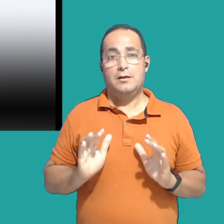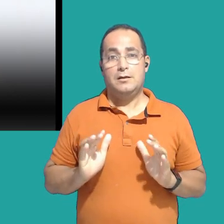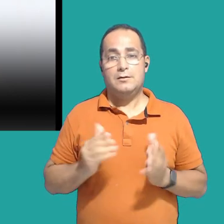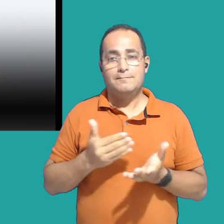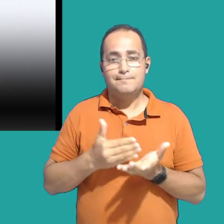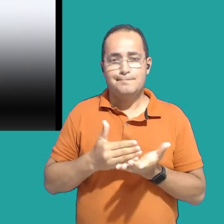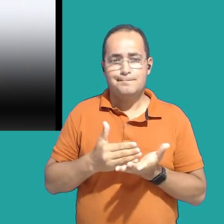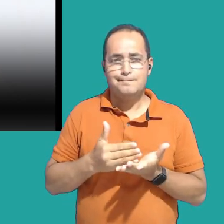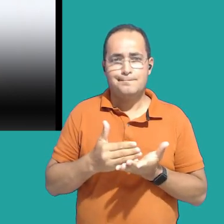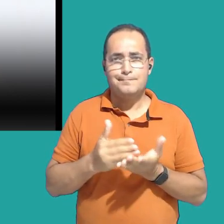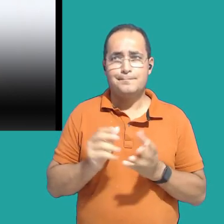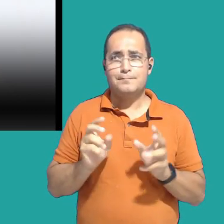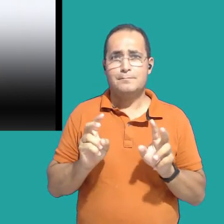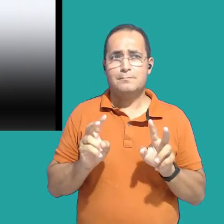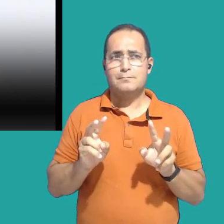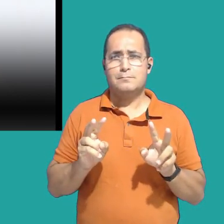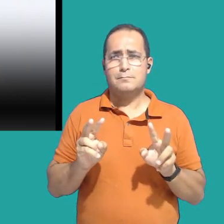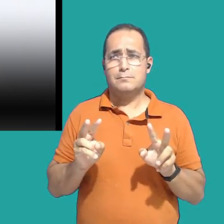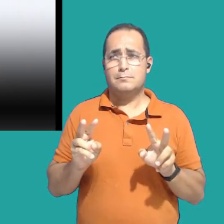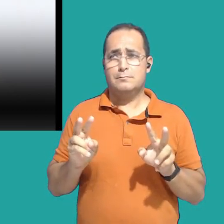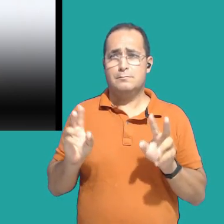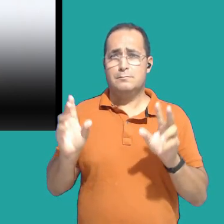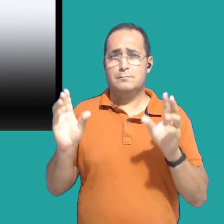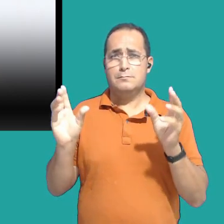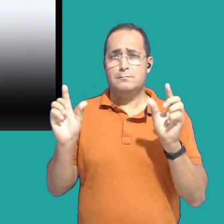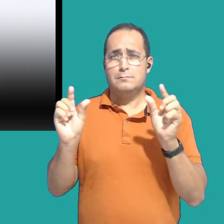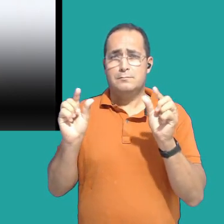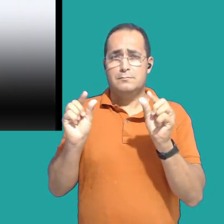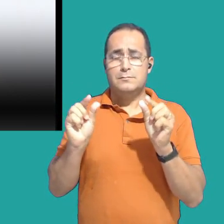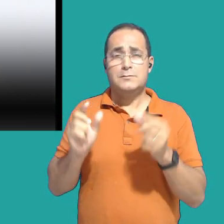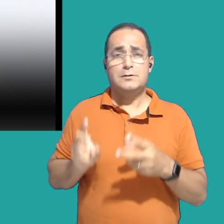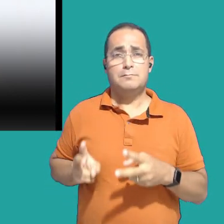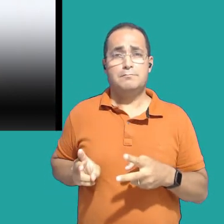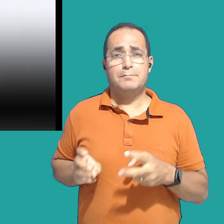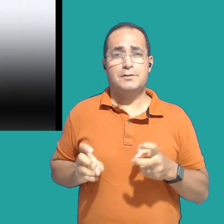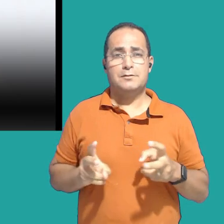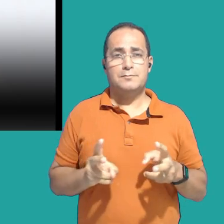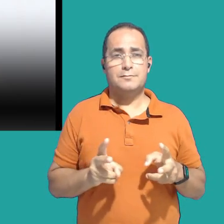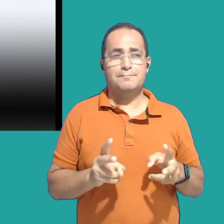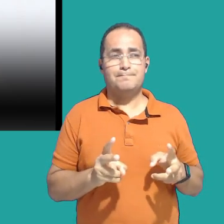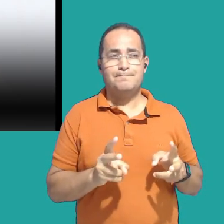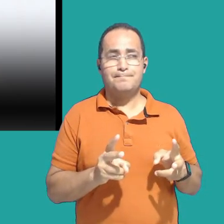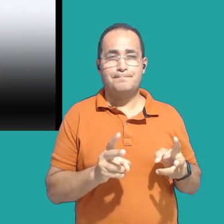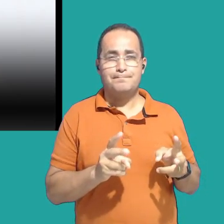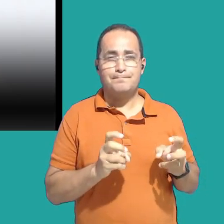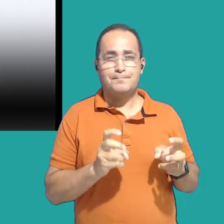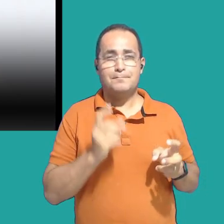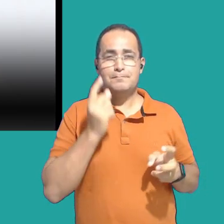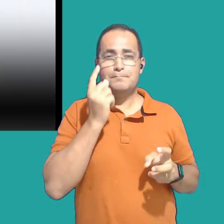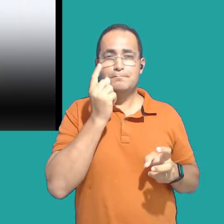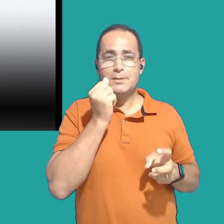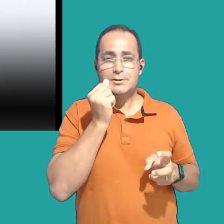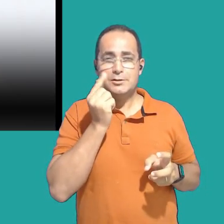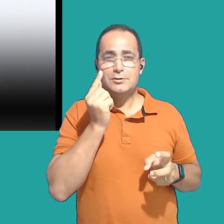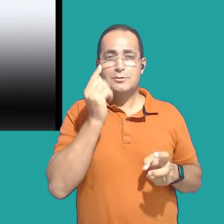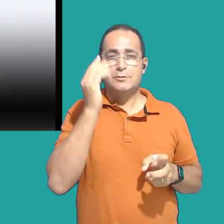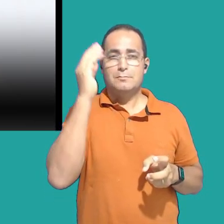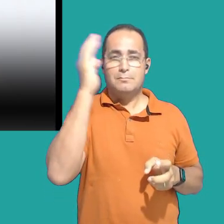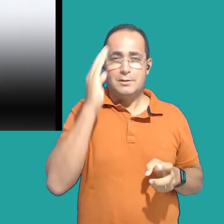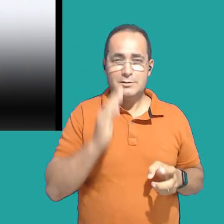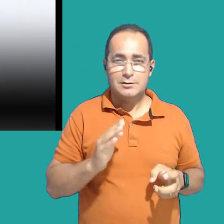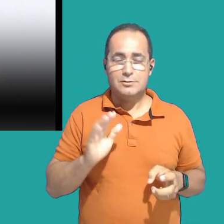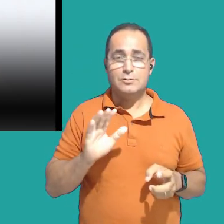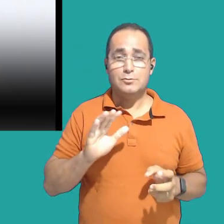ah, aí é que a gente começa a enxergar o mundo de outra forma e realmente perceber o quão